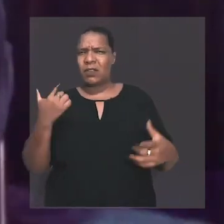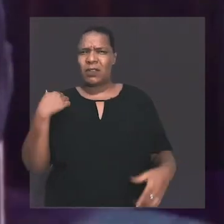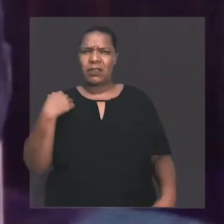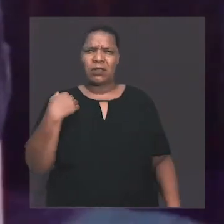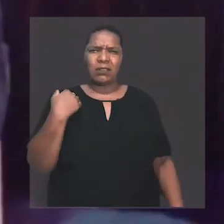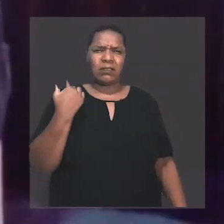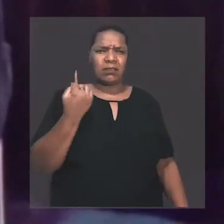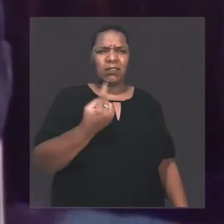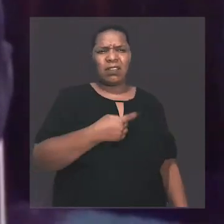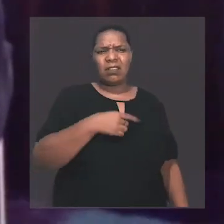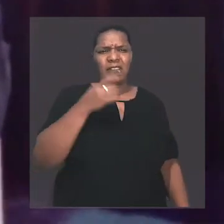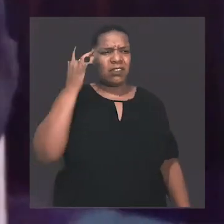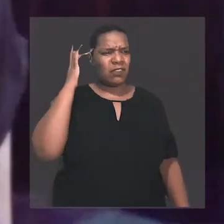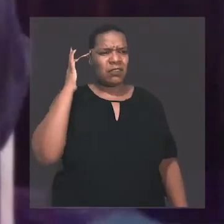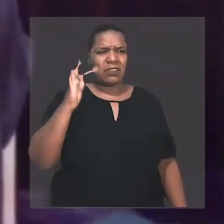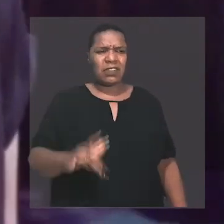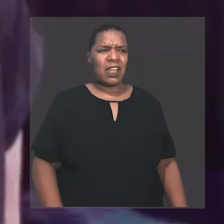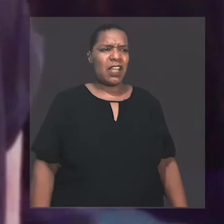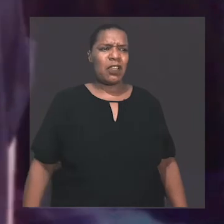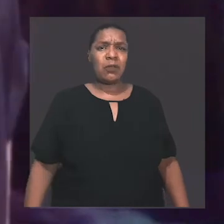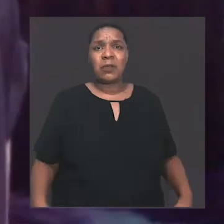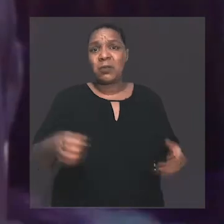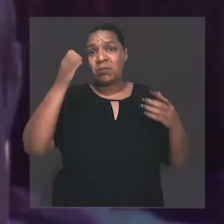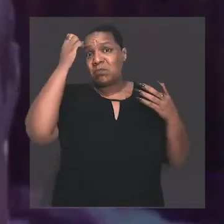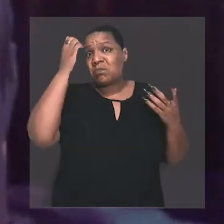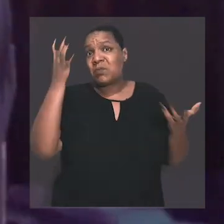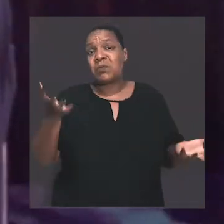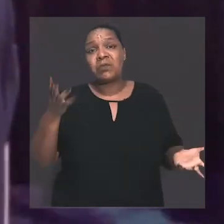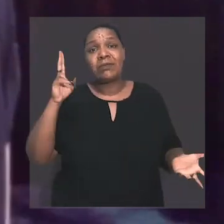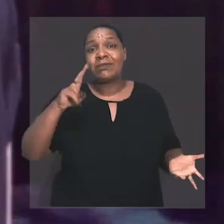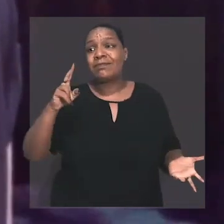Coisas que a gente não sabe. E talvez nem saiba nunca.